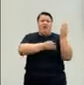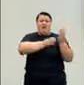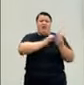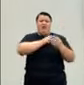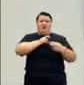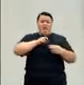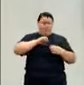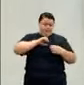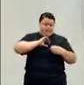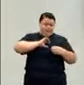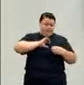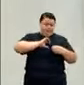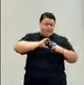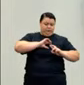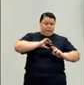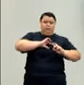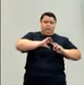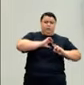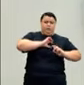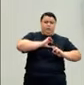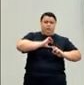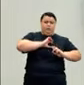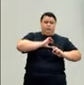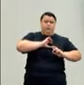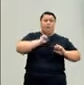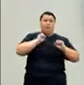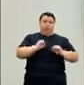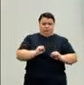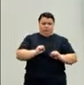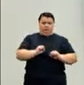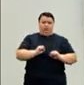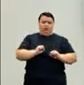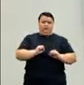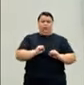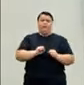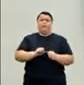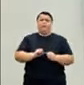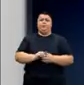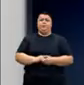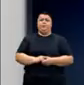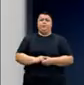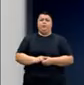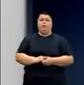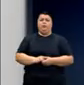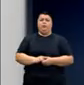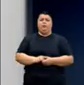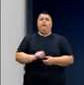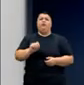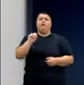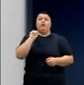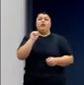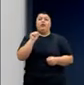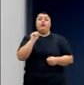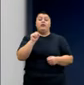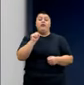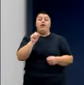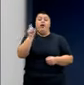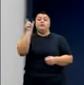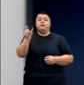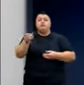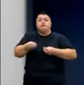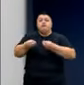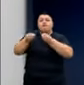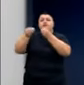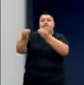ser doado também por um doador não vivo. Então, quem é o potencial doador não